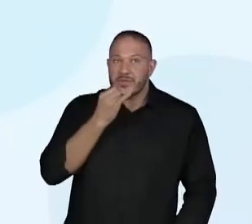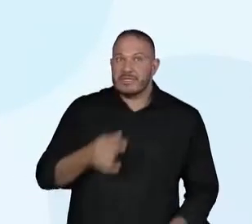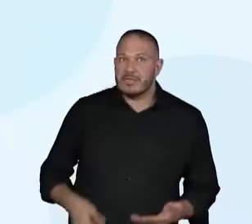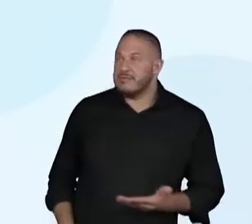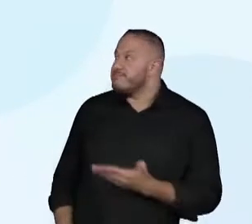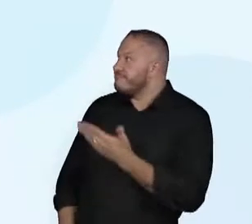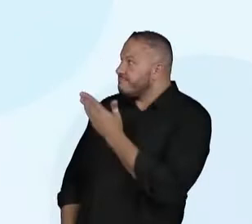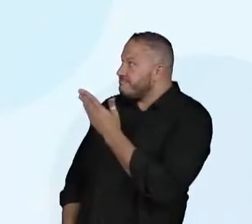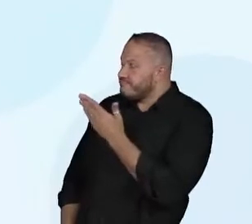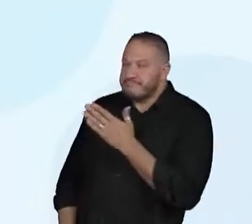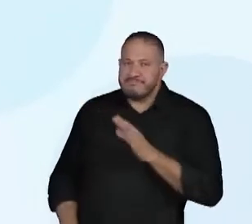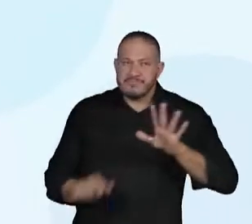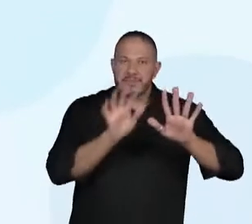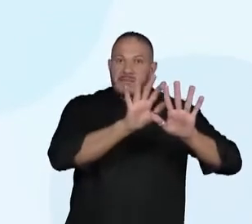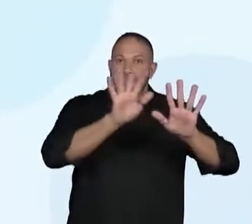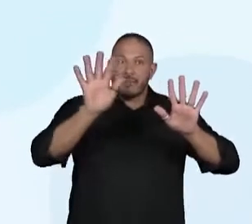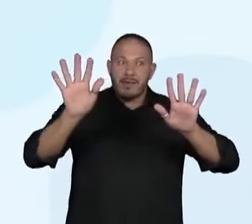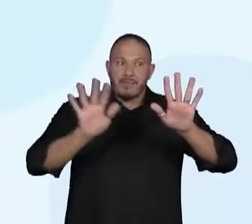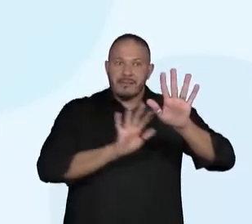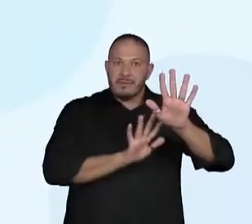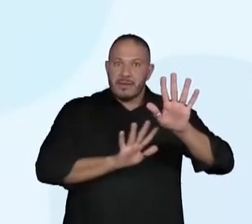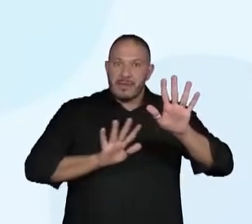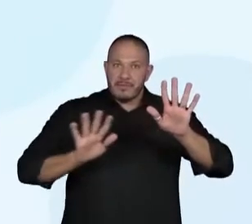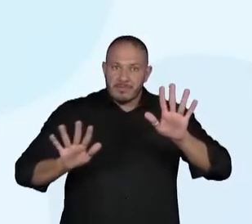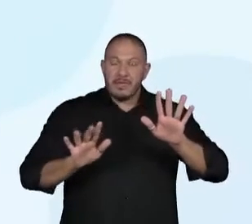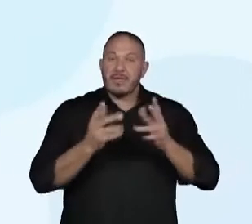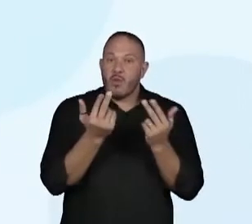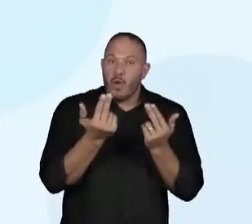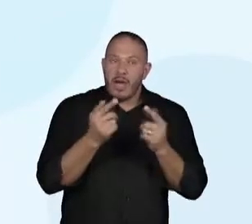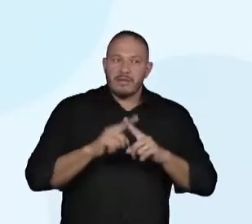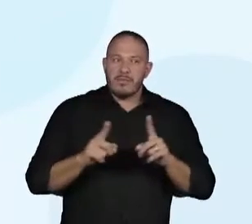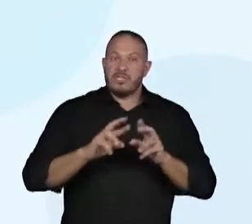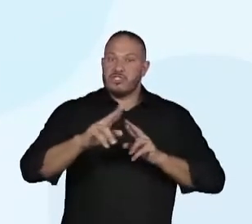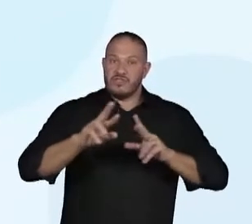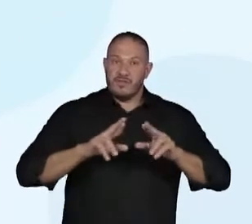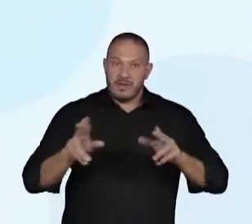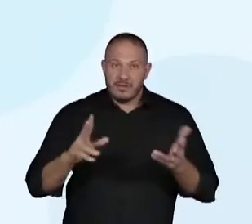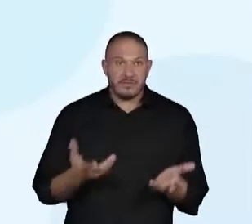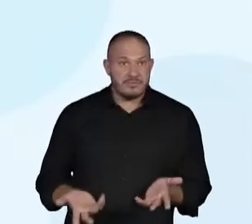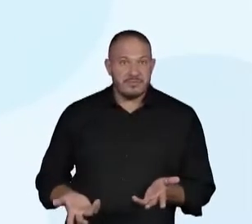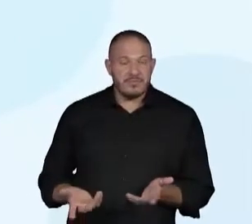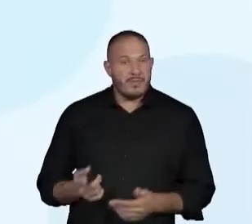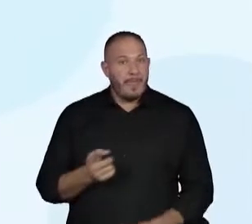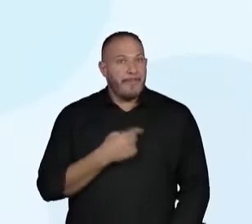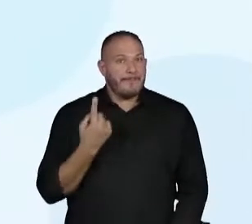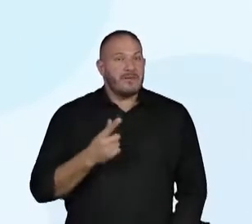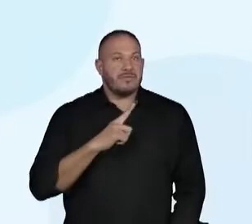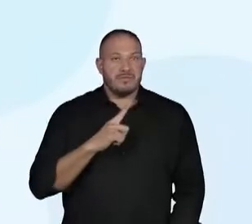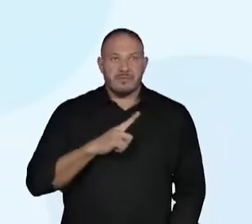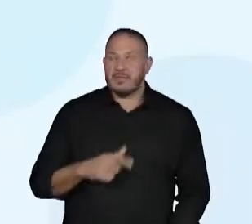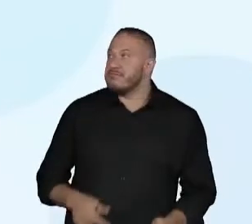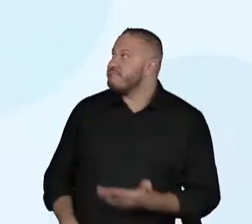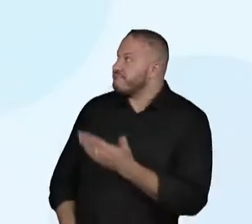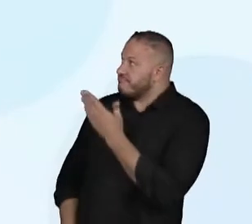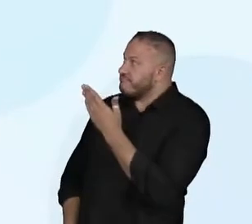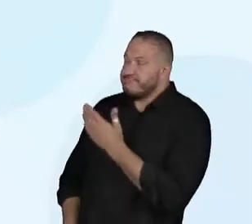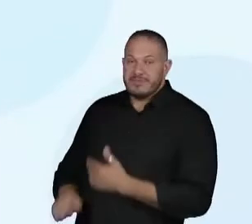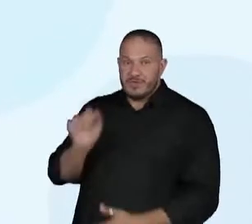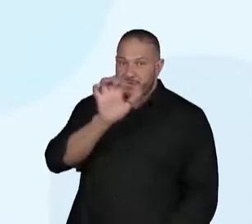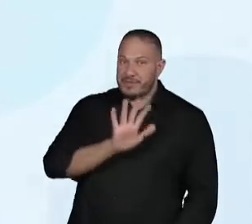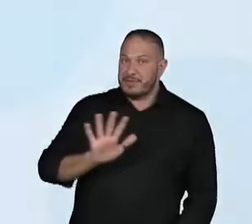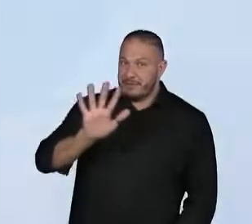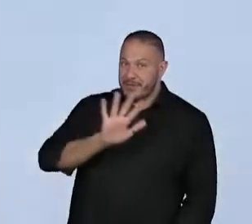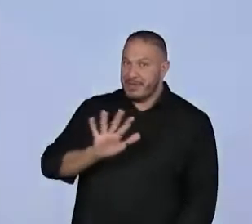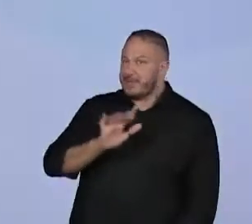imagens iguais, porém com quantidades diferentes de pixels. Então, a gente tem aqui uma imagem, tá?